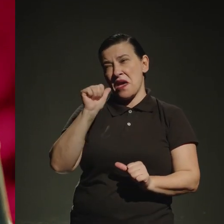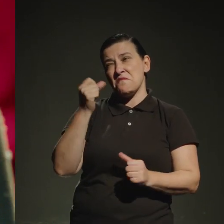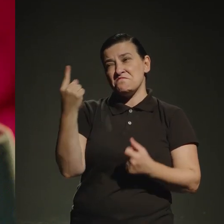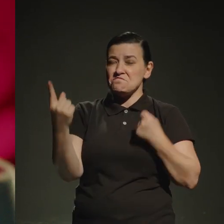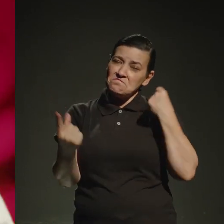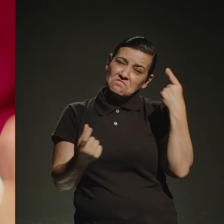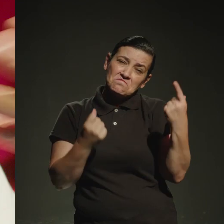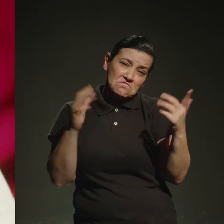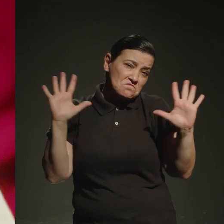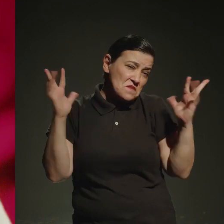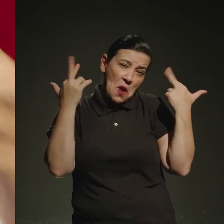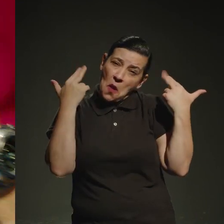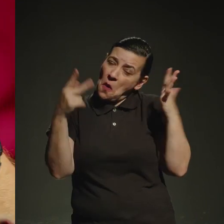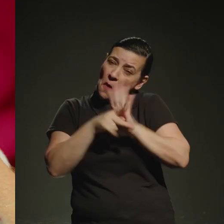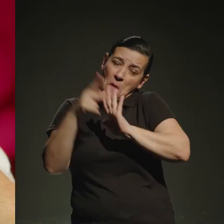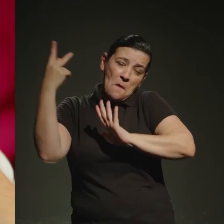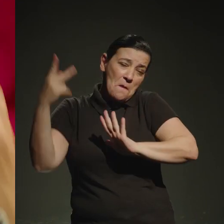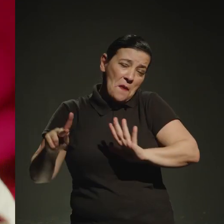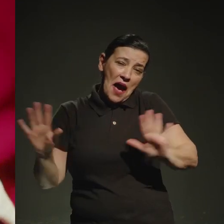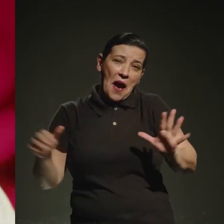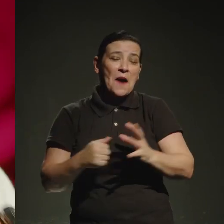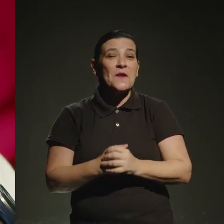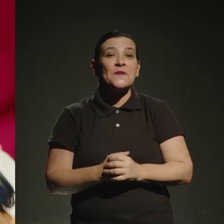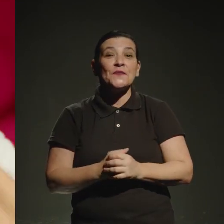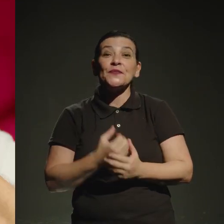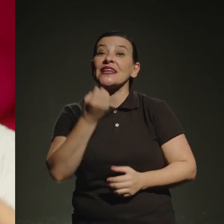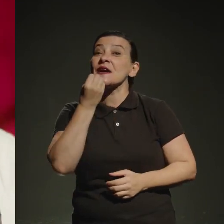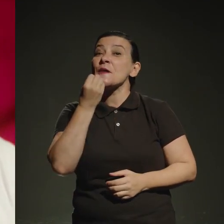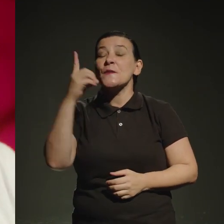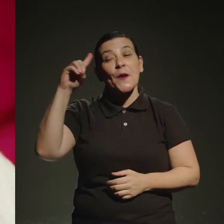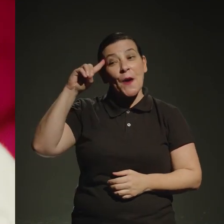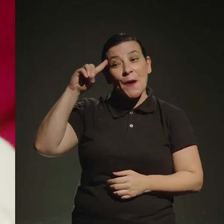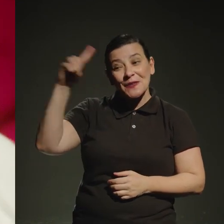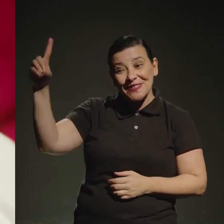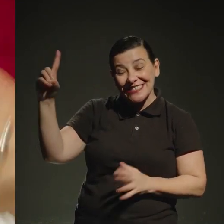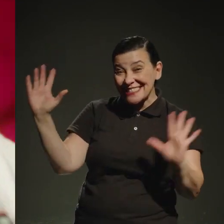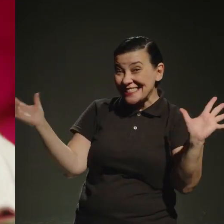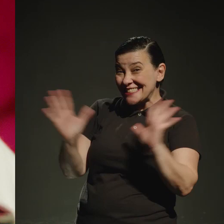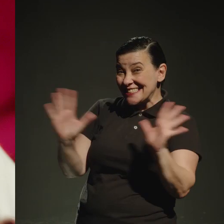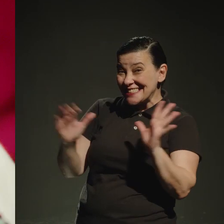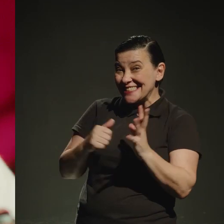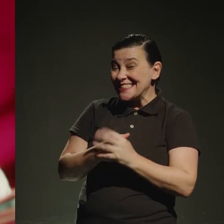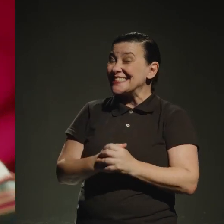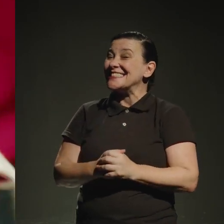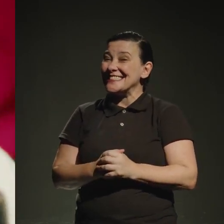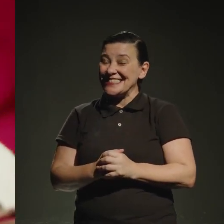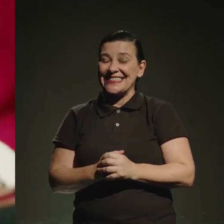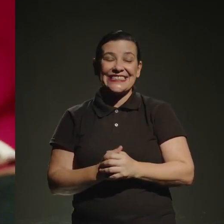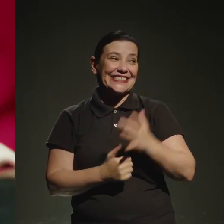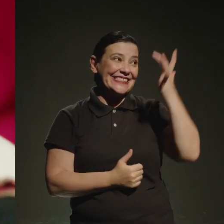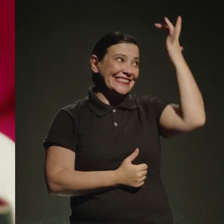E além do mais, o nobre Dom Giraldo deve apreciar o contato mais íntimo com o povo, nada mais louvável, nada